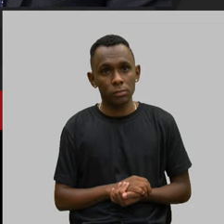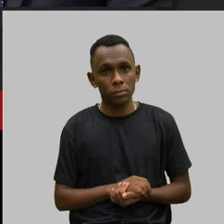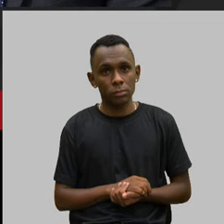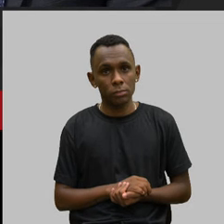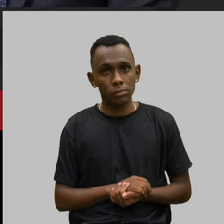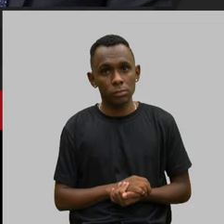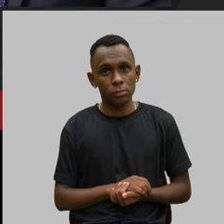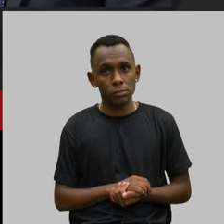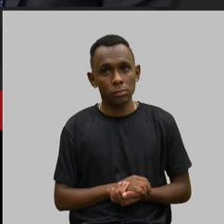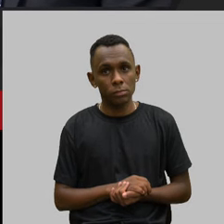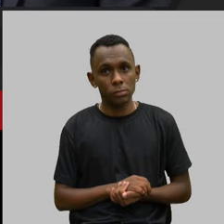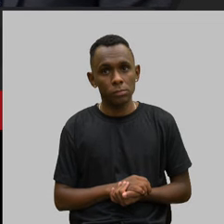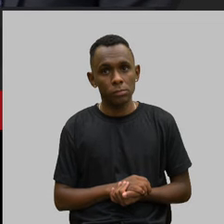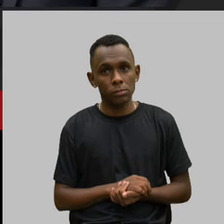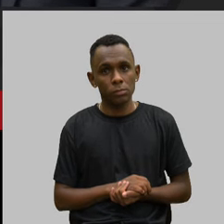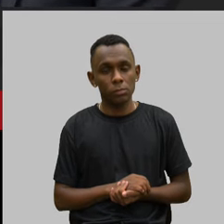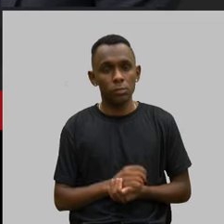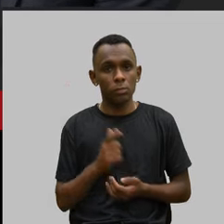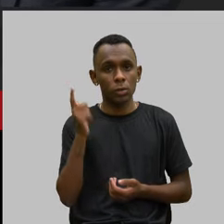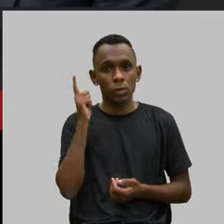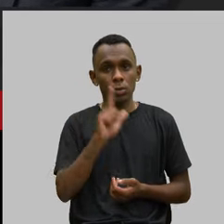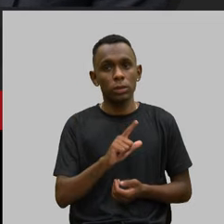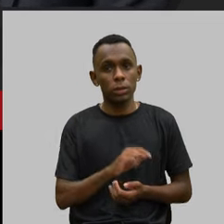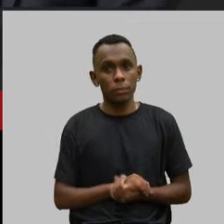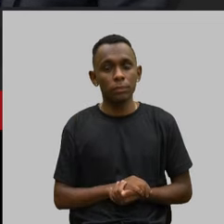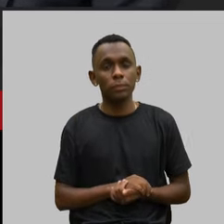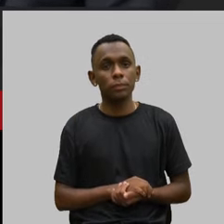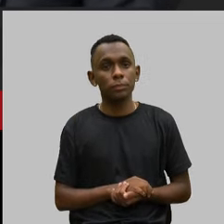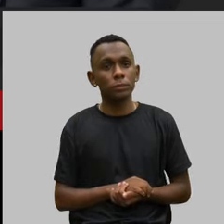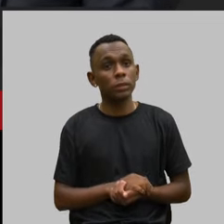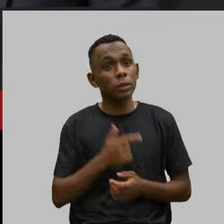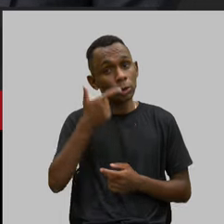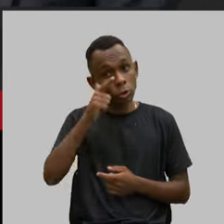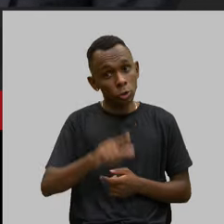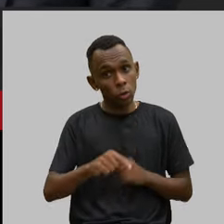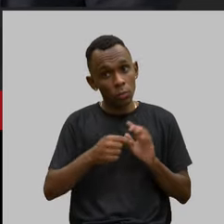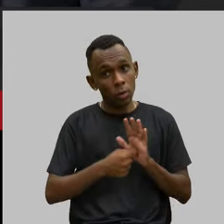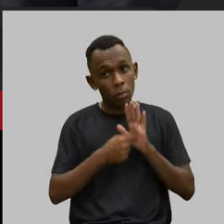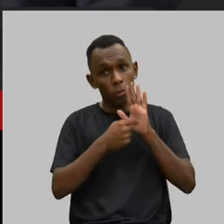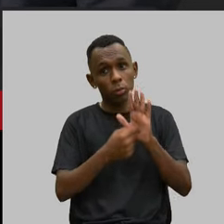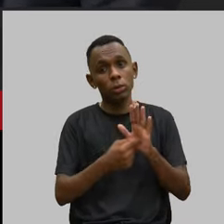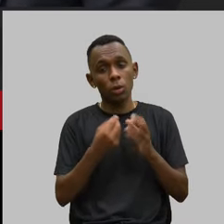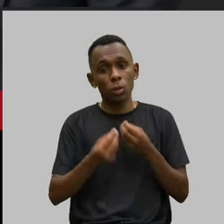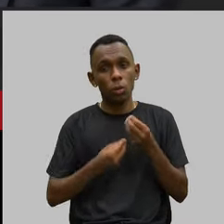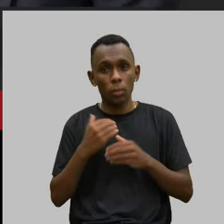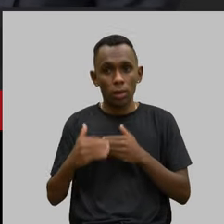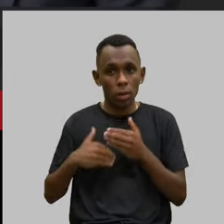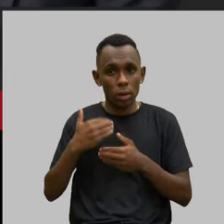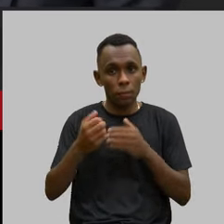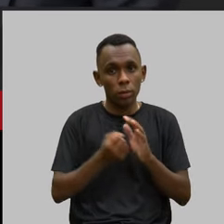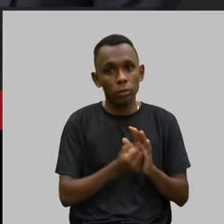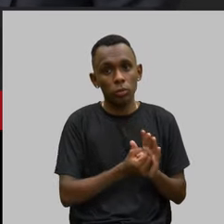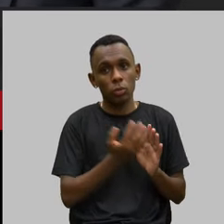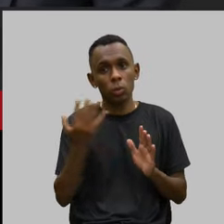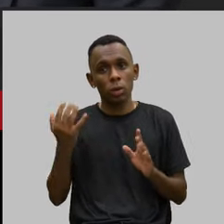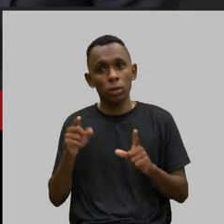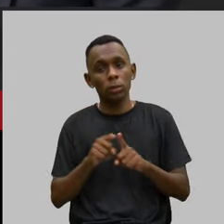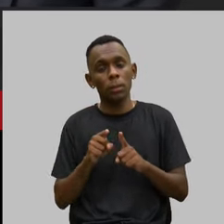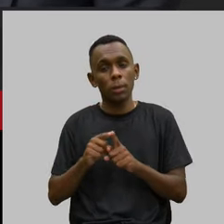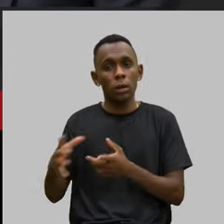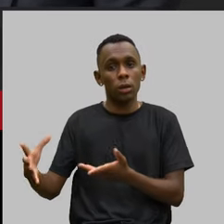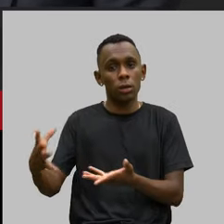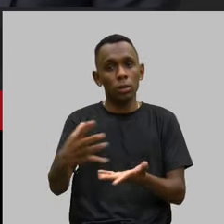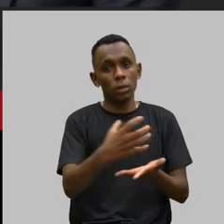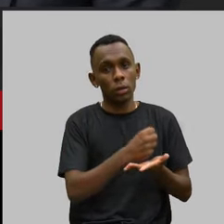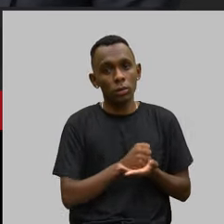foi foi vamos ver se para aí bom ali de novo eu tô trazendo a evolução da quantidade e do valor arrecadado